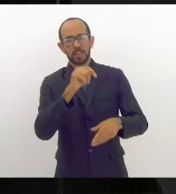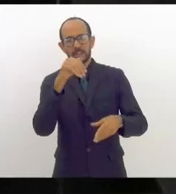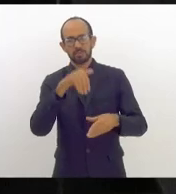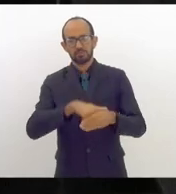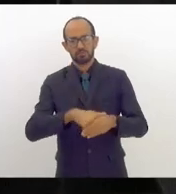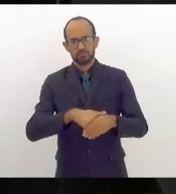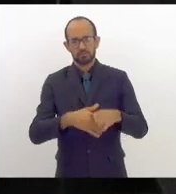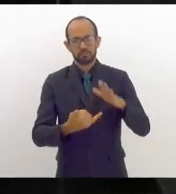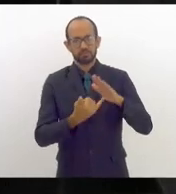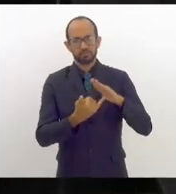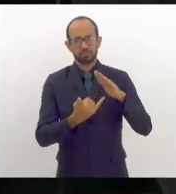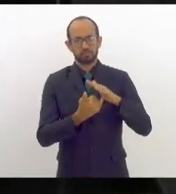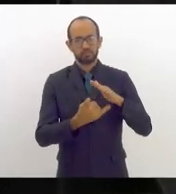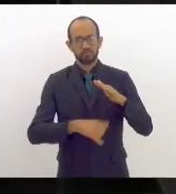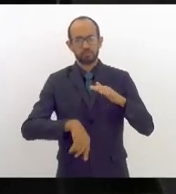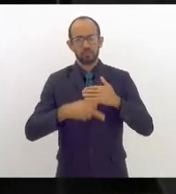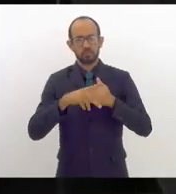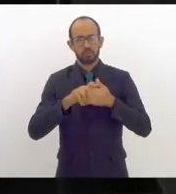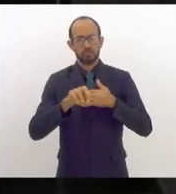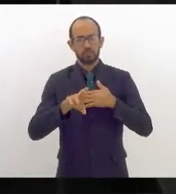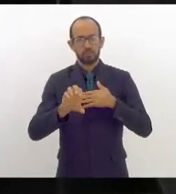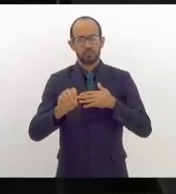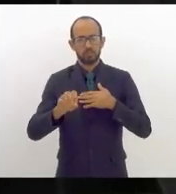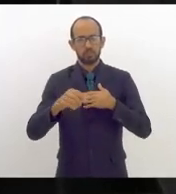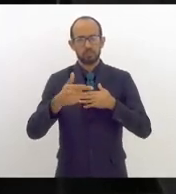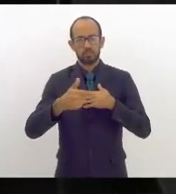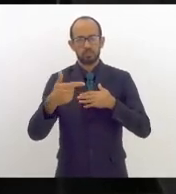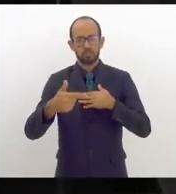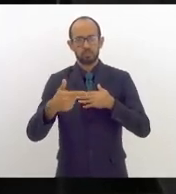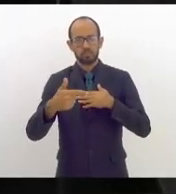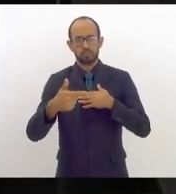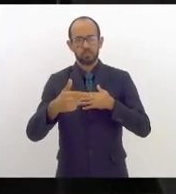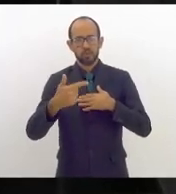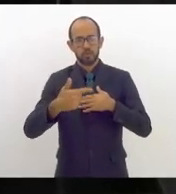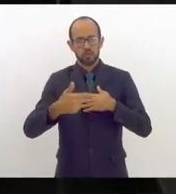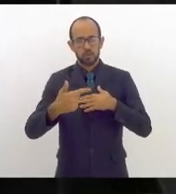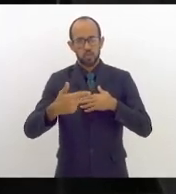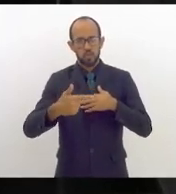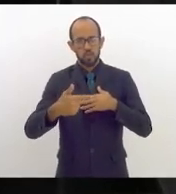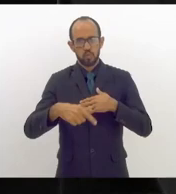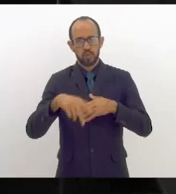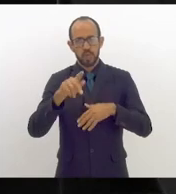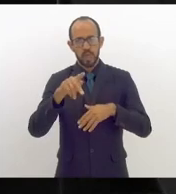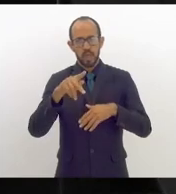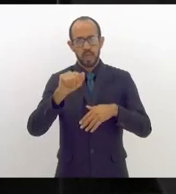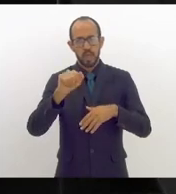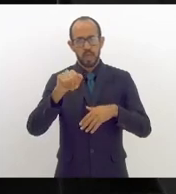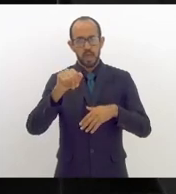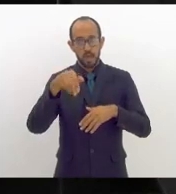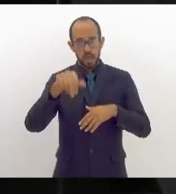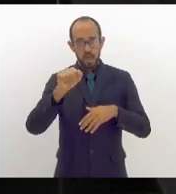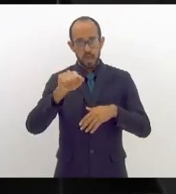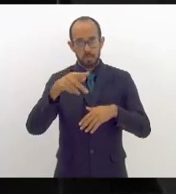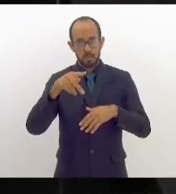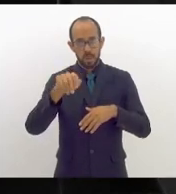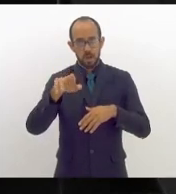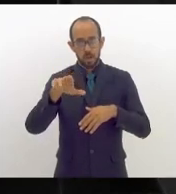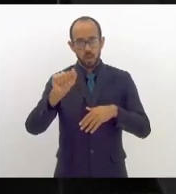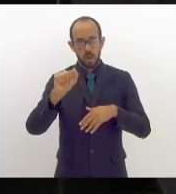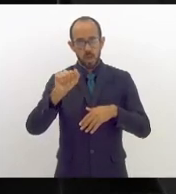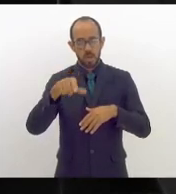eleição institucional do Colégio Pedro II da professora Ana Paula de Rô que escreve o nome na história